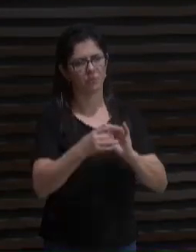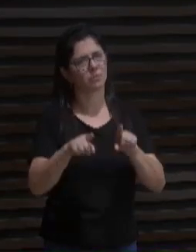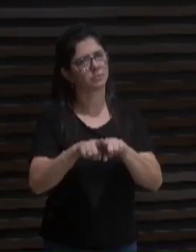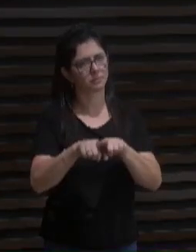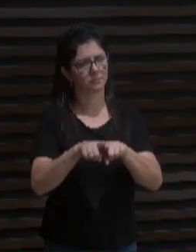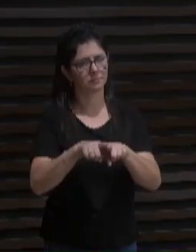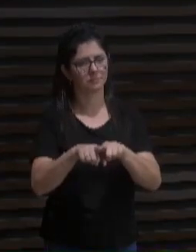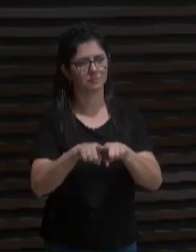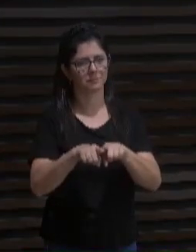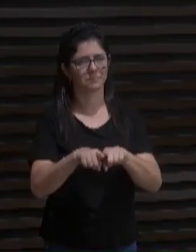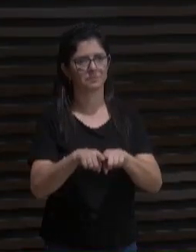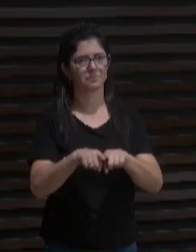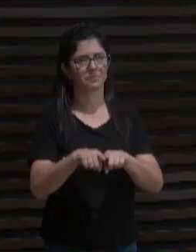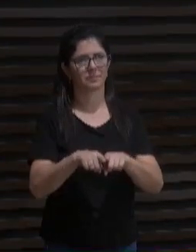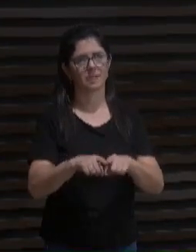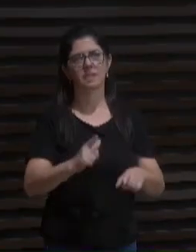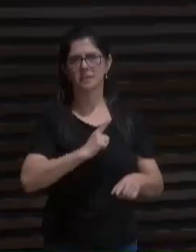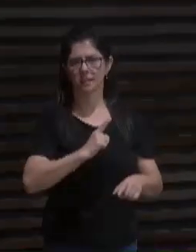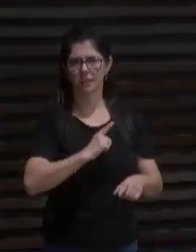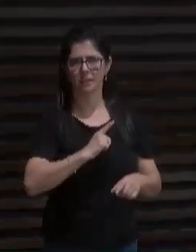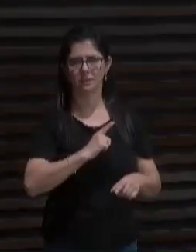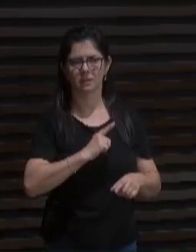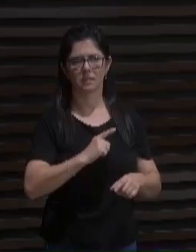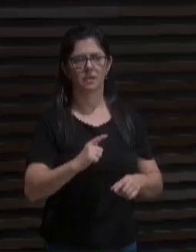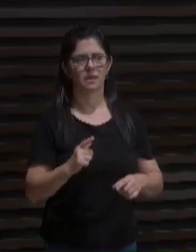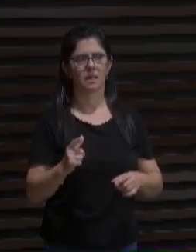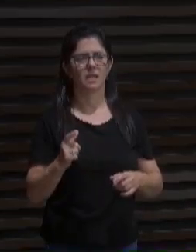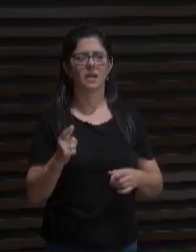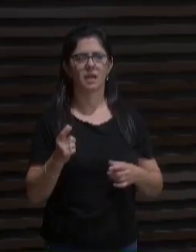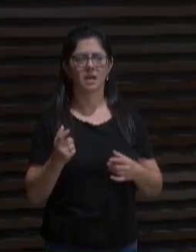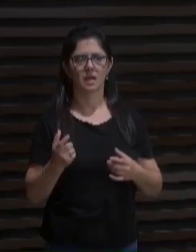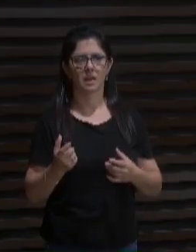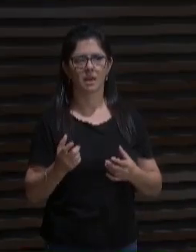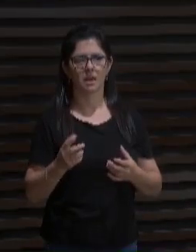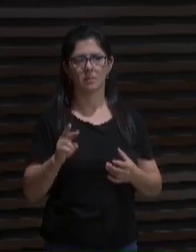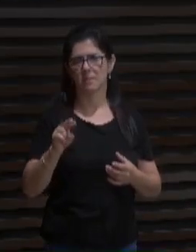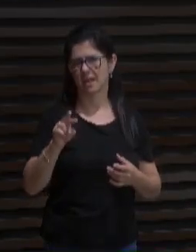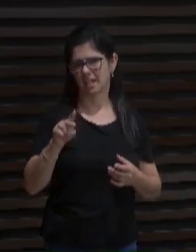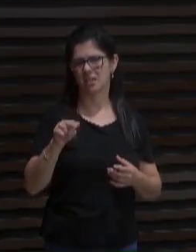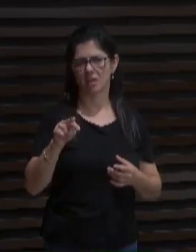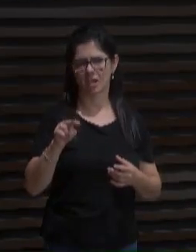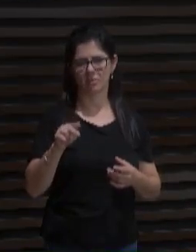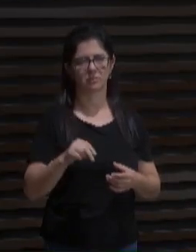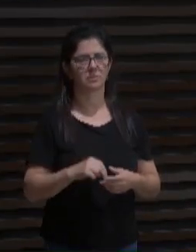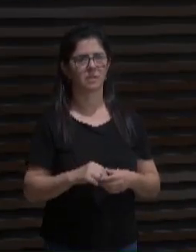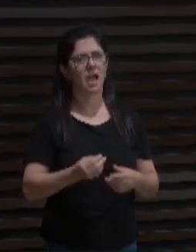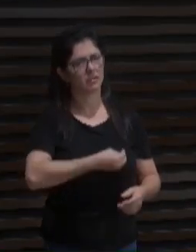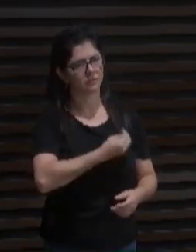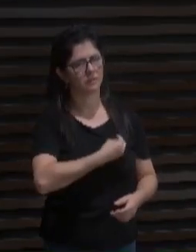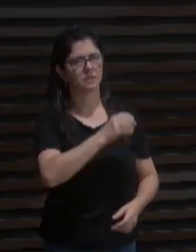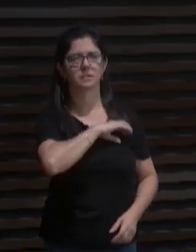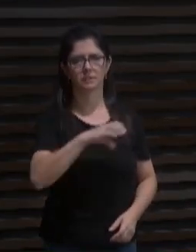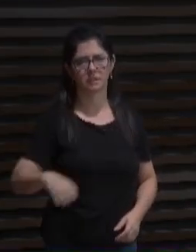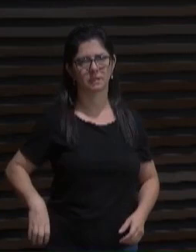irmão amado. Eu tenho algo em comum com ele. O que eu tenho em comum com o Maurício, com o Hildo? A vida de Cristo.